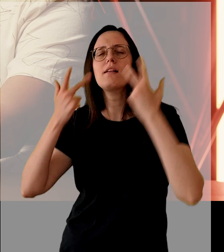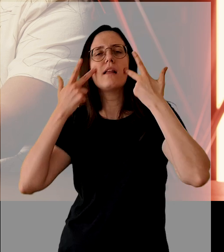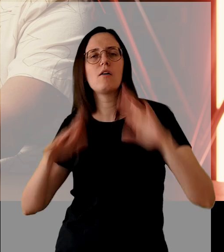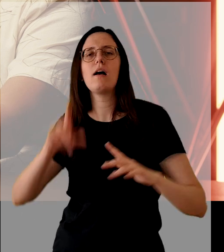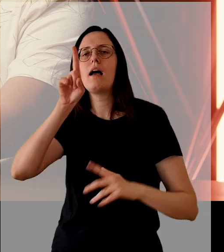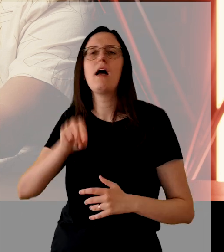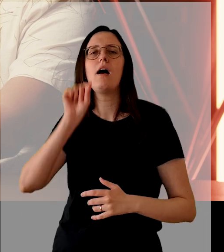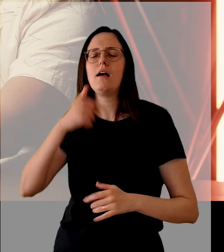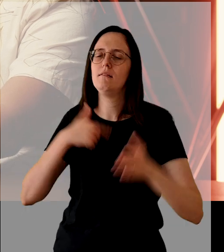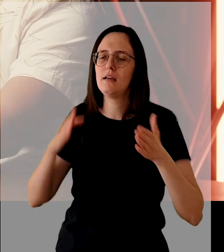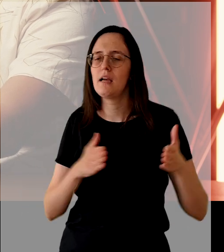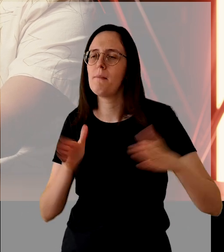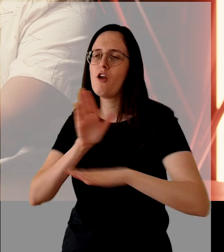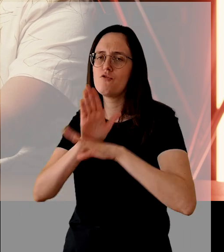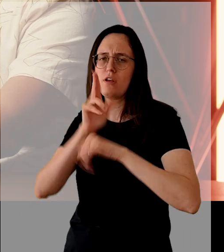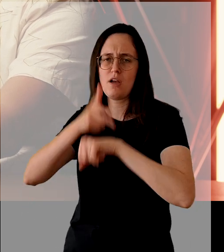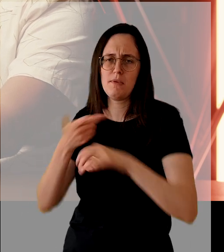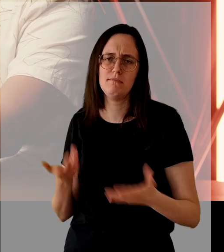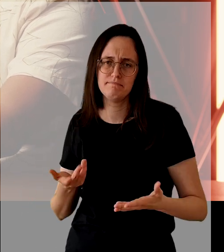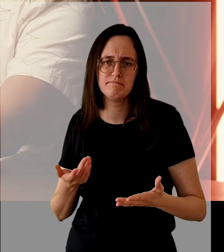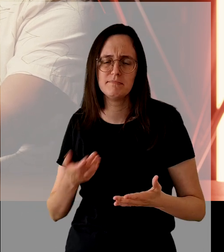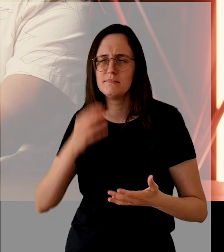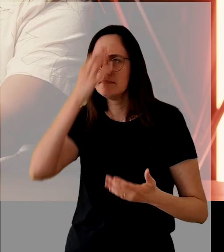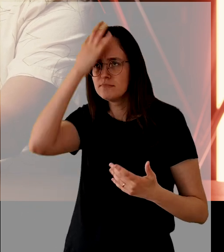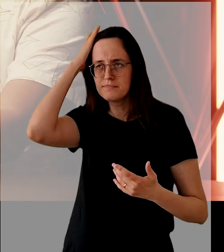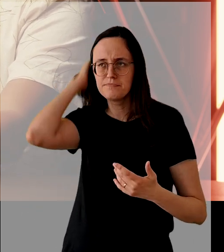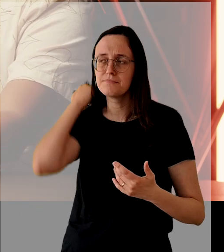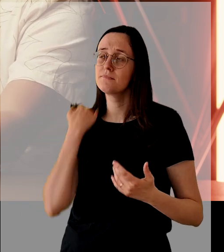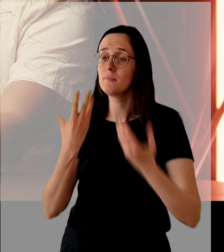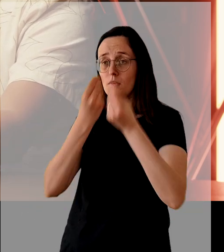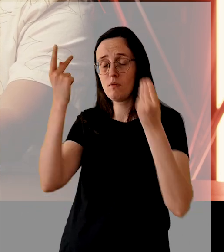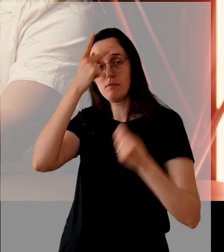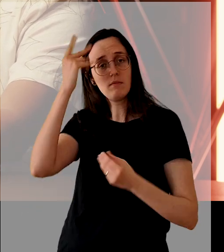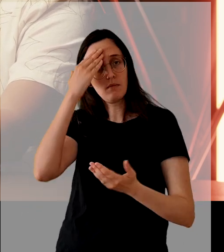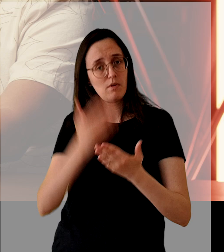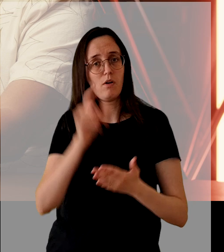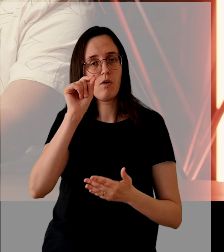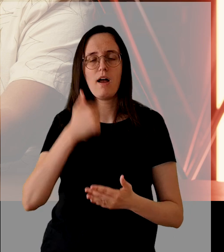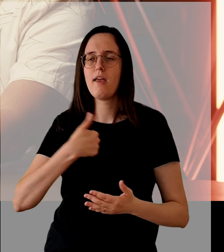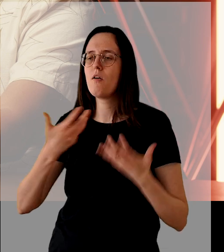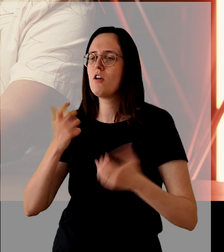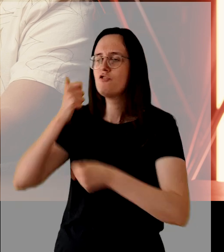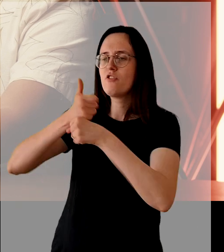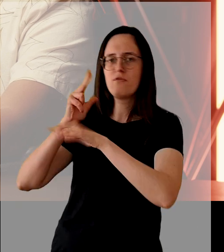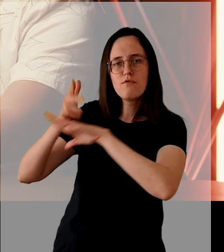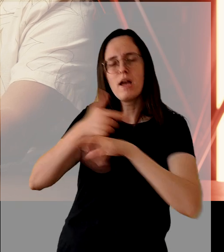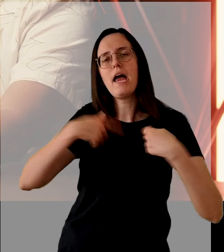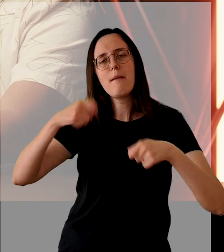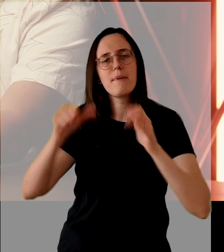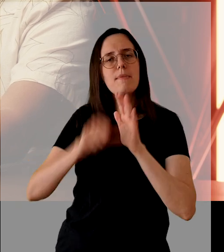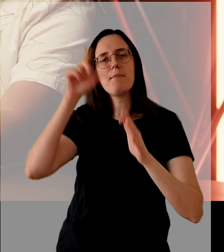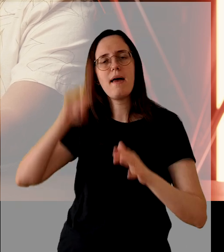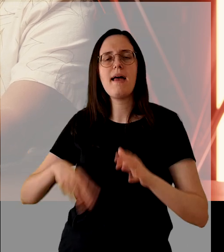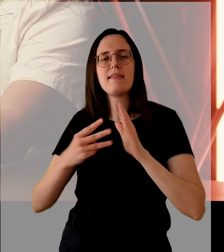natural seria você ter uma carreira de assistência de câmera. Então, muita gente acredita que você, para ser diretor de fotografia, você vai ter que começar como